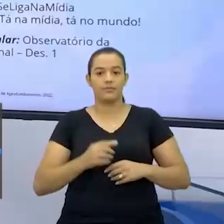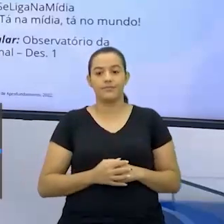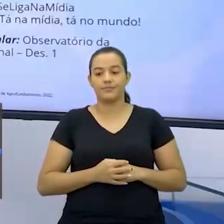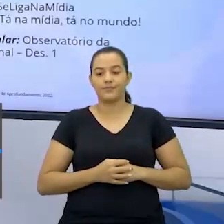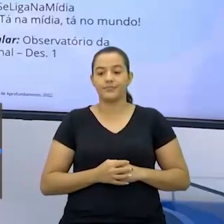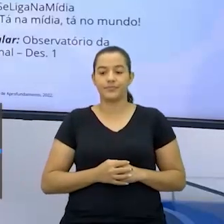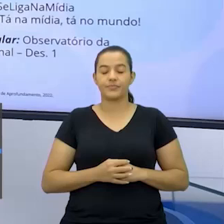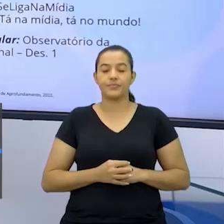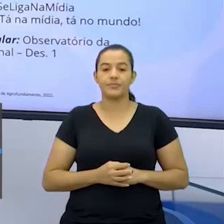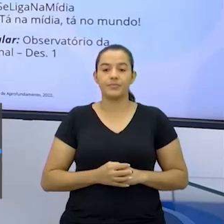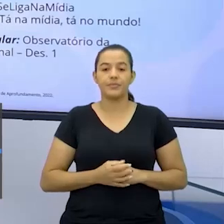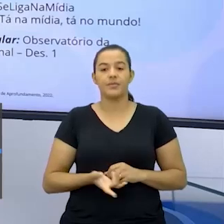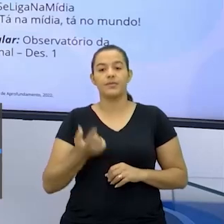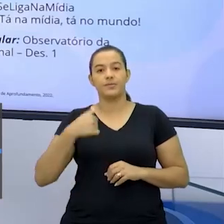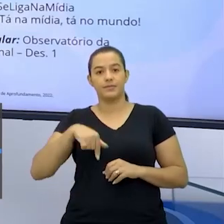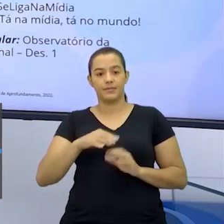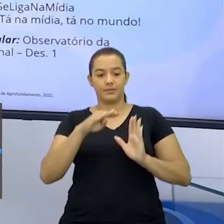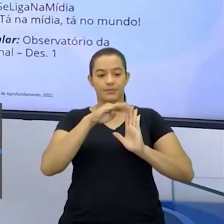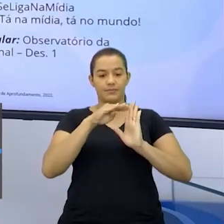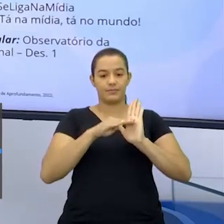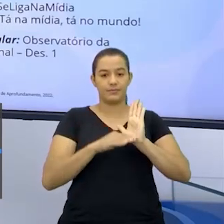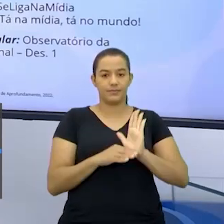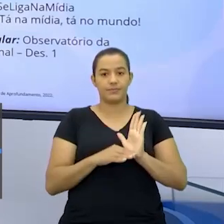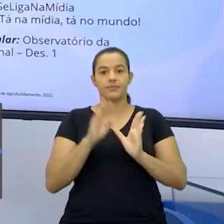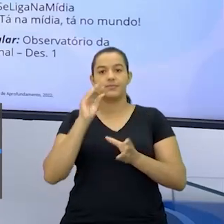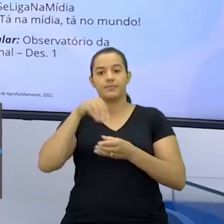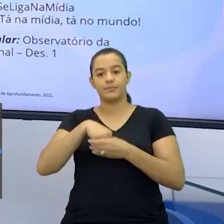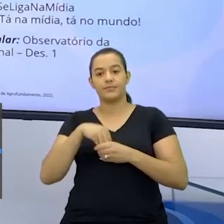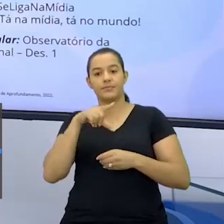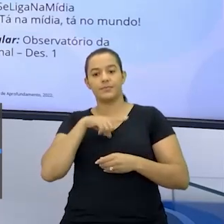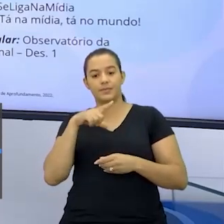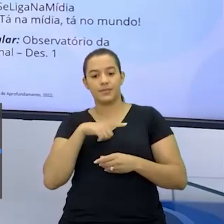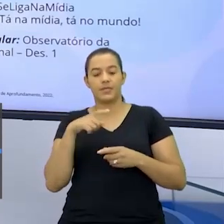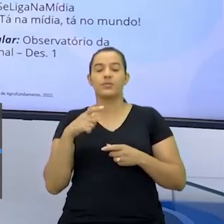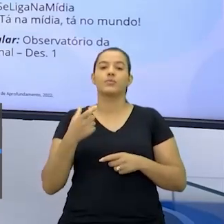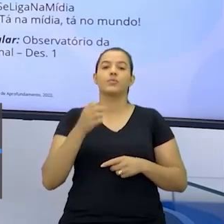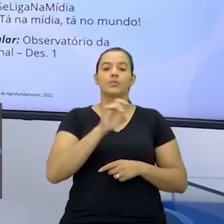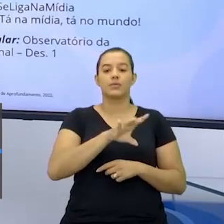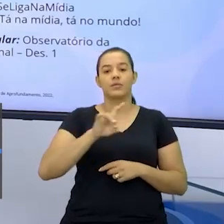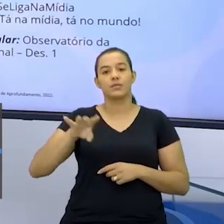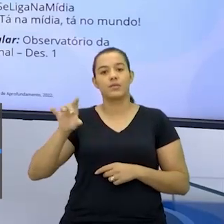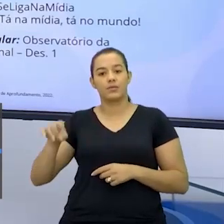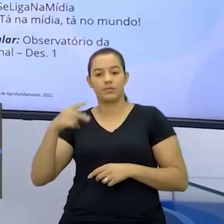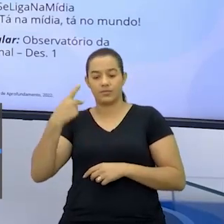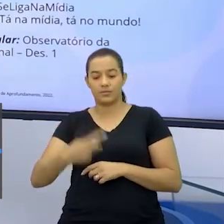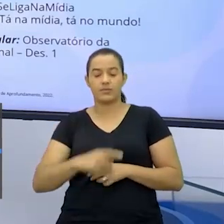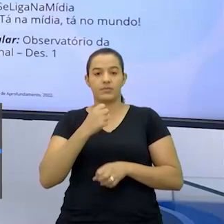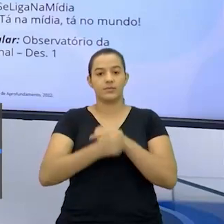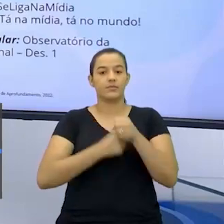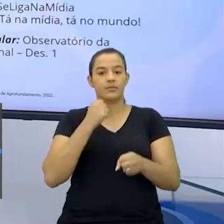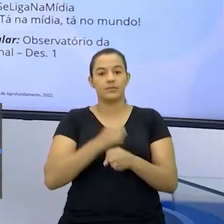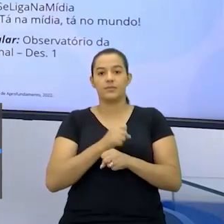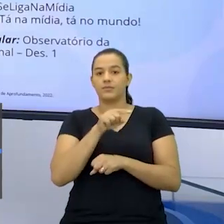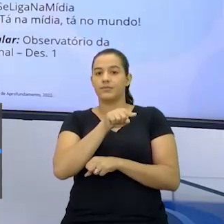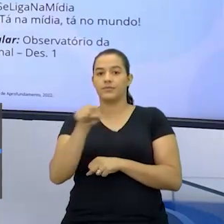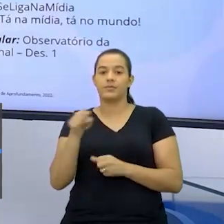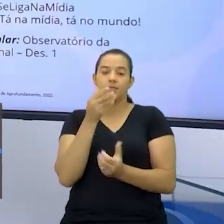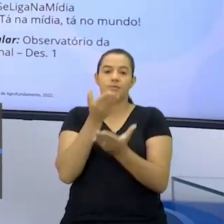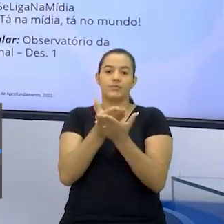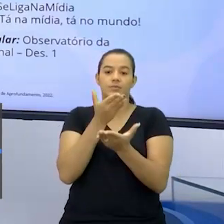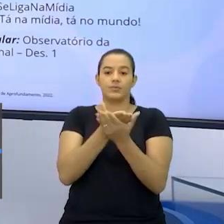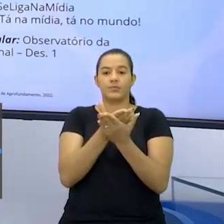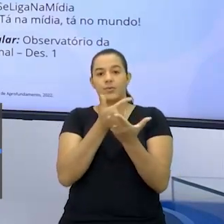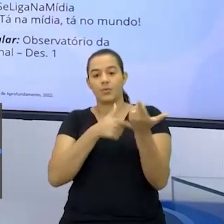temos os itinerários, dentro dos itinerários existem as unidades. Esse ano você está estudando uma unidade num semestre,